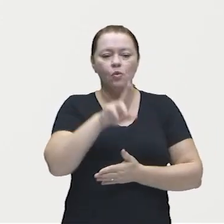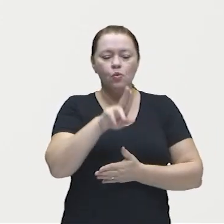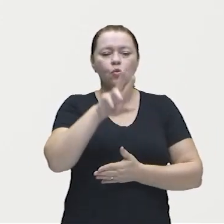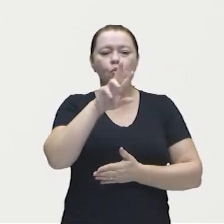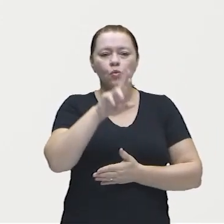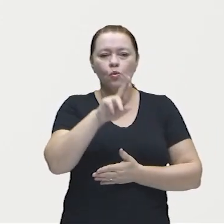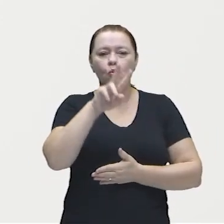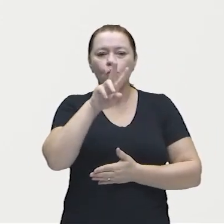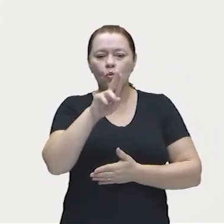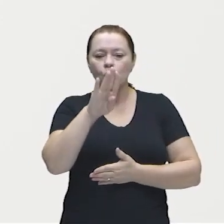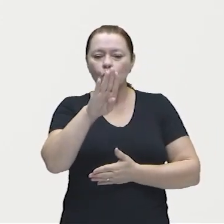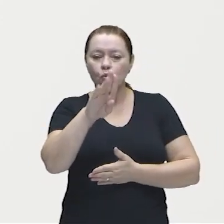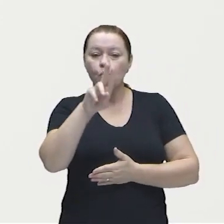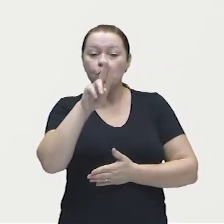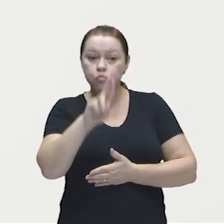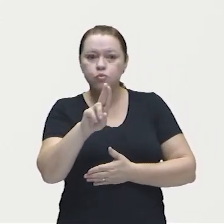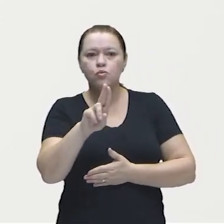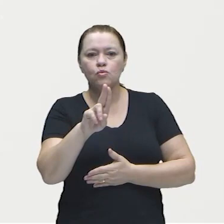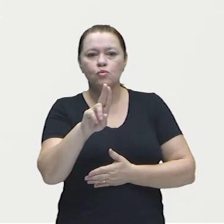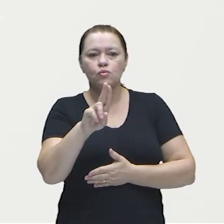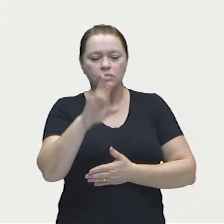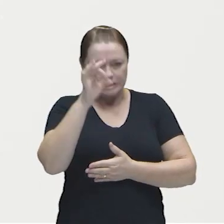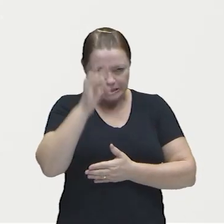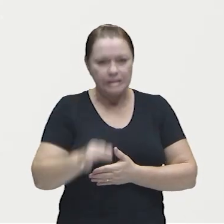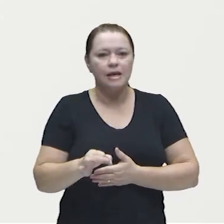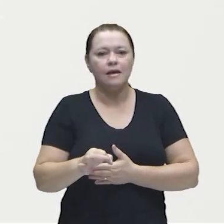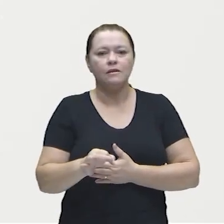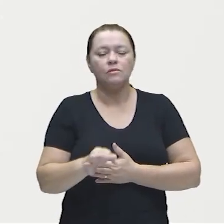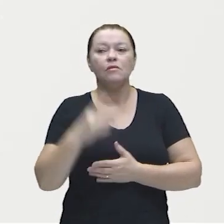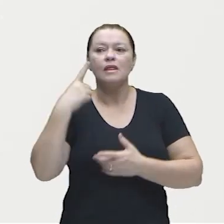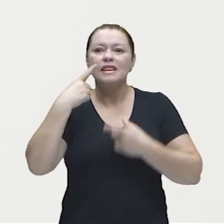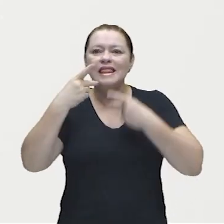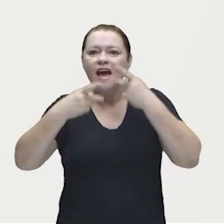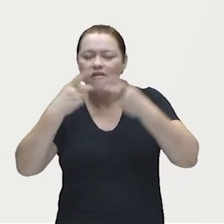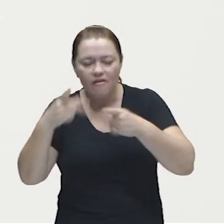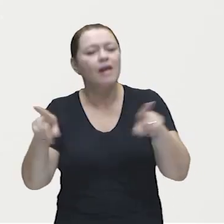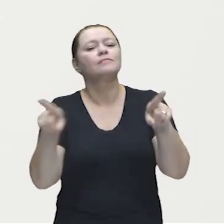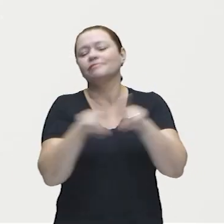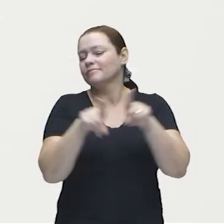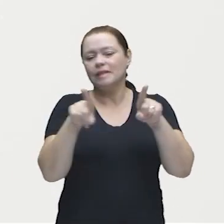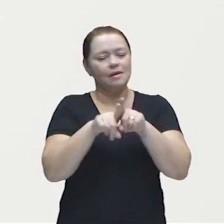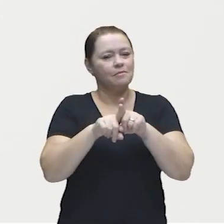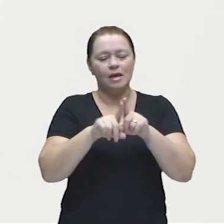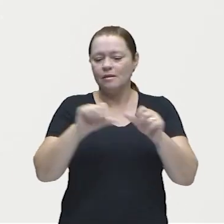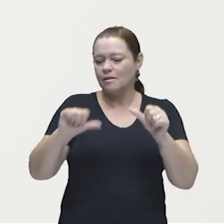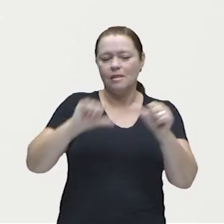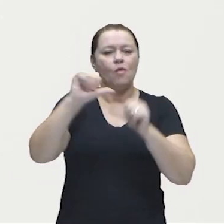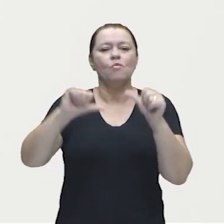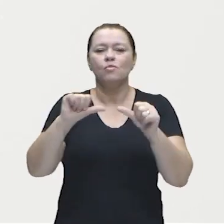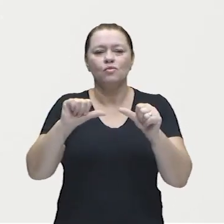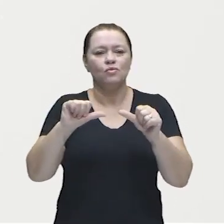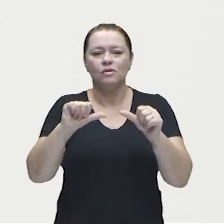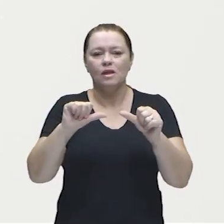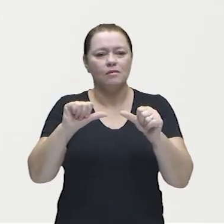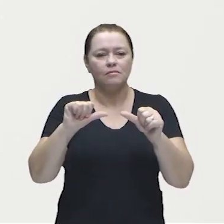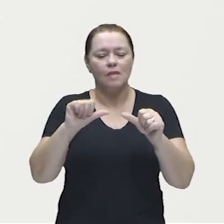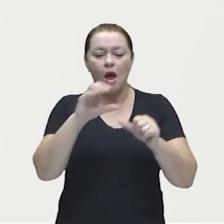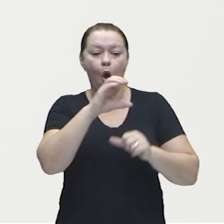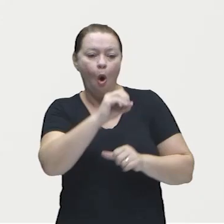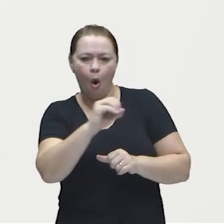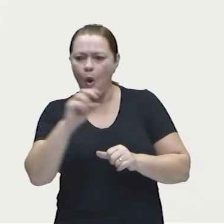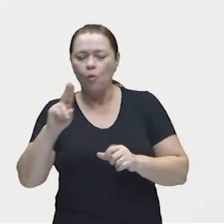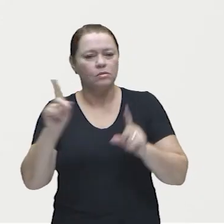são escritas com U. Urubu. E não muda o som, continua com U, não foi para O, né? Porque